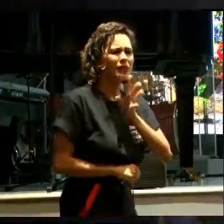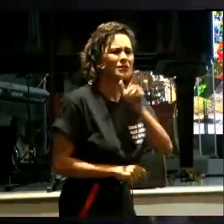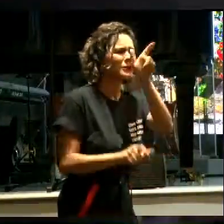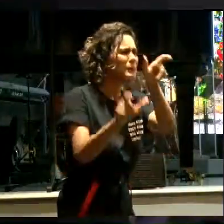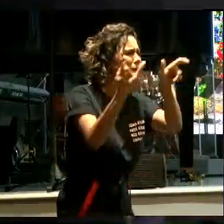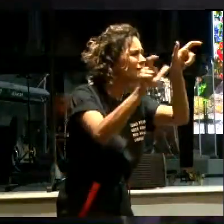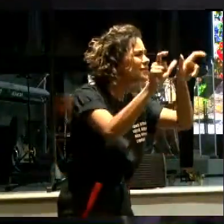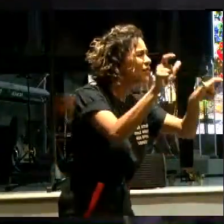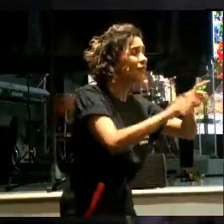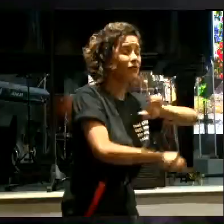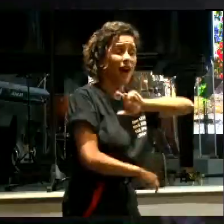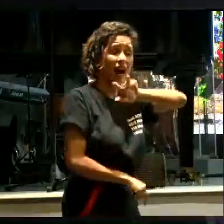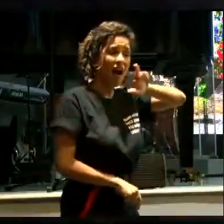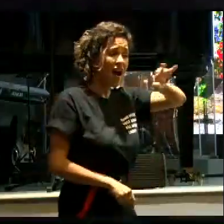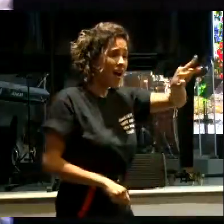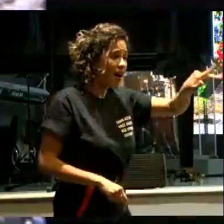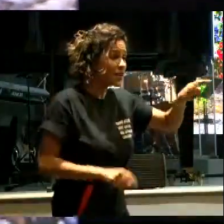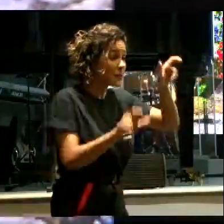me mandado